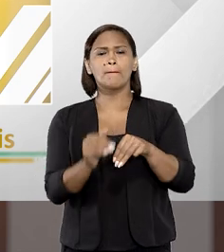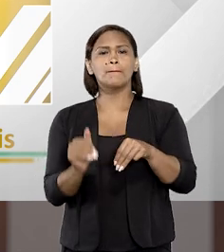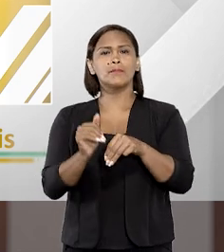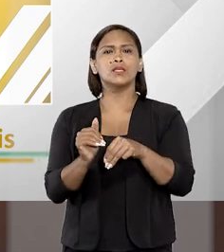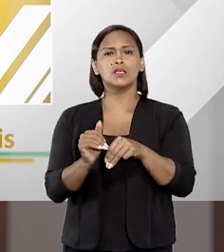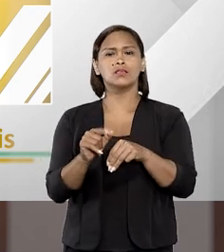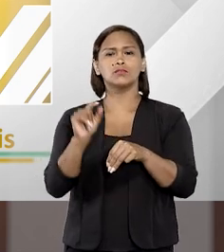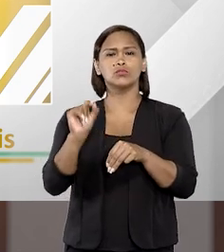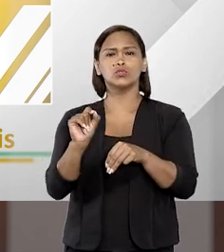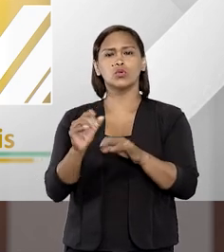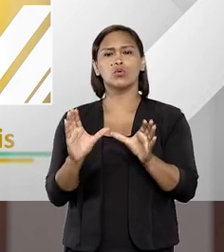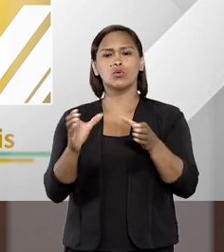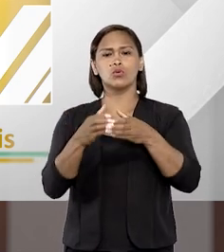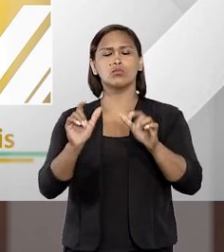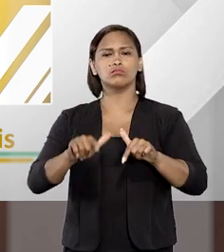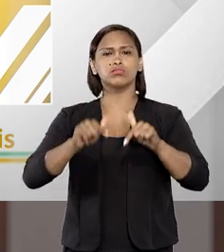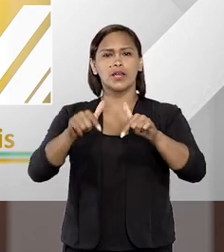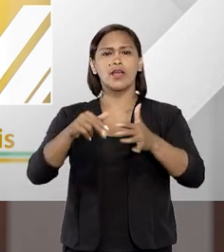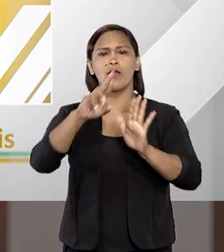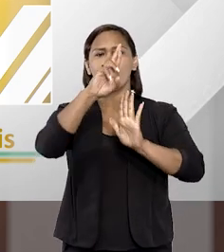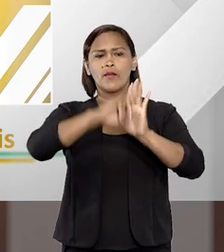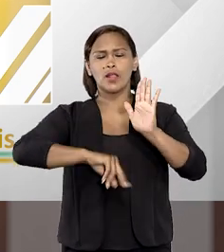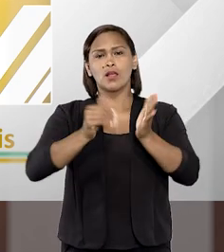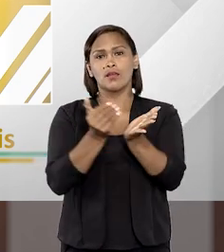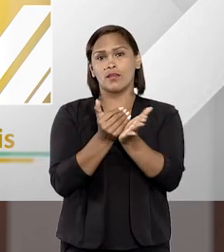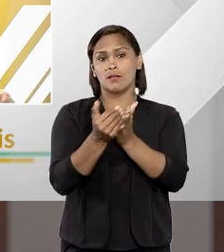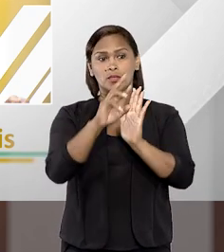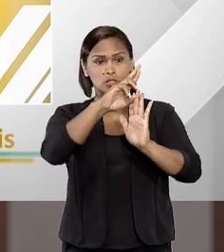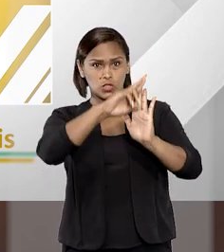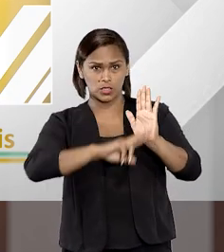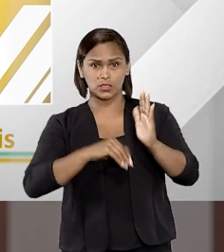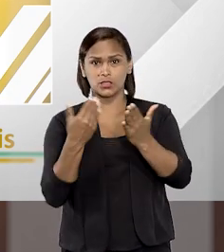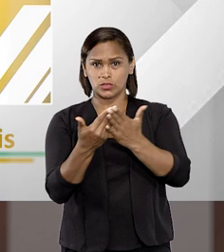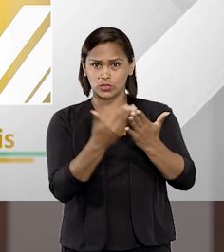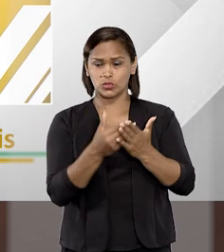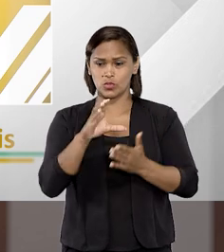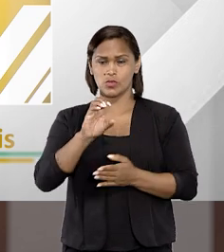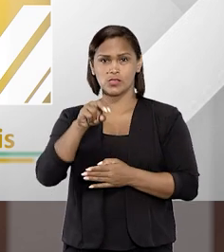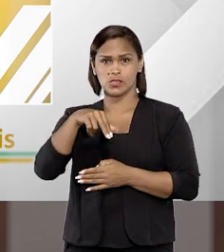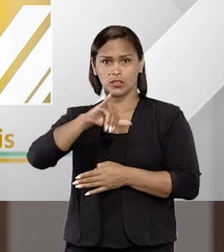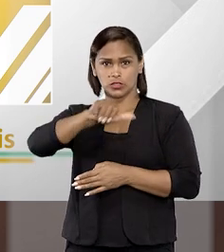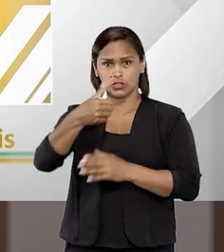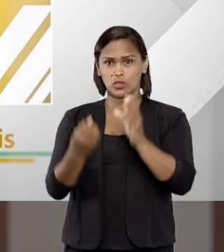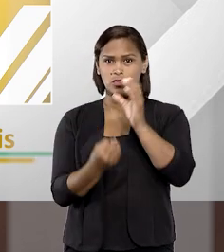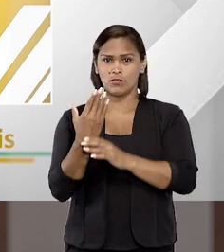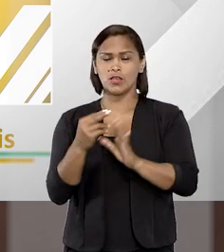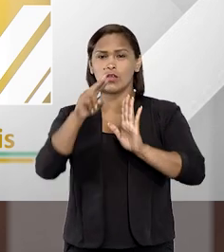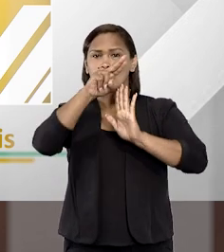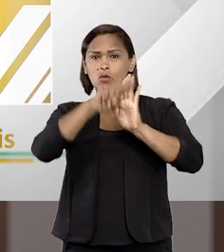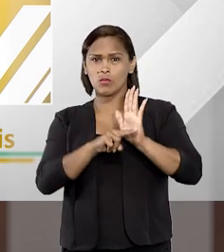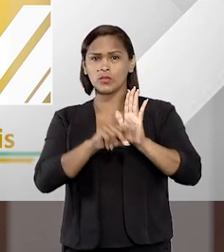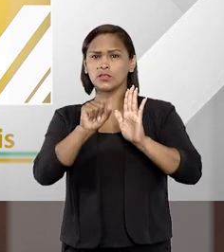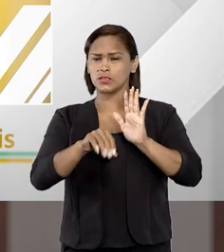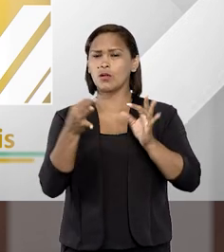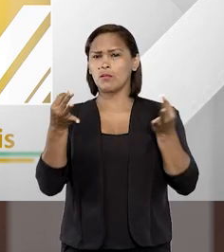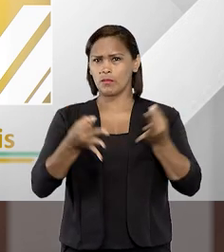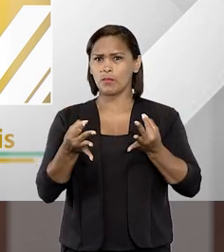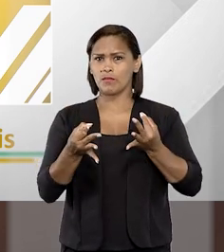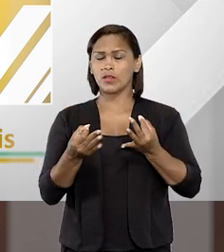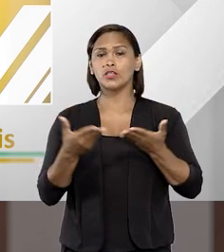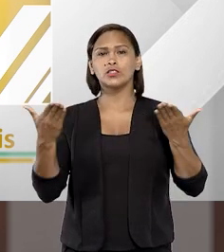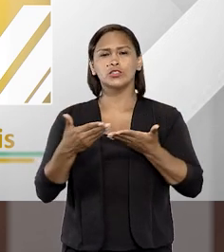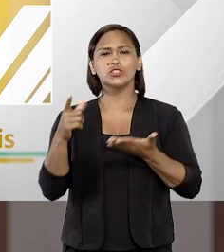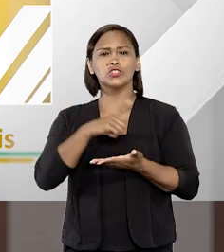que o grupo vai entregar um relatório e a partir desse estudo CJ vai criar uma normatização correto